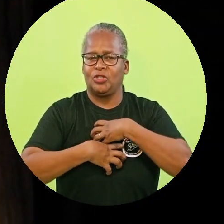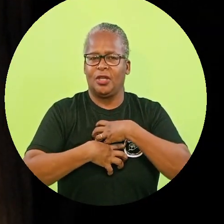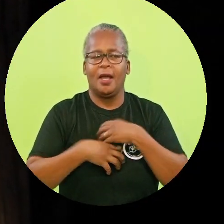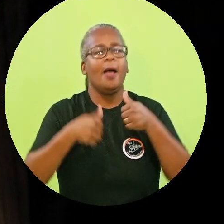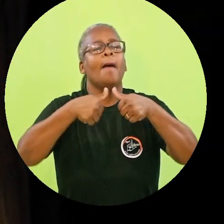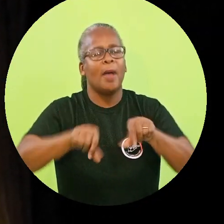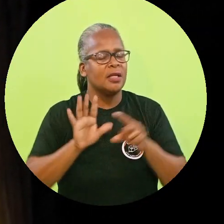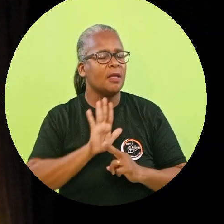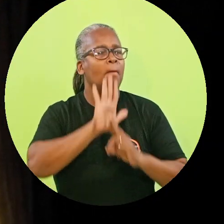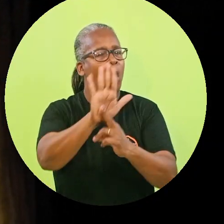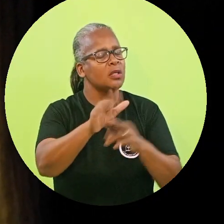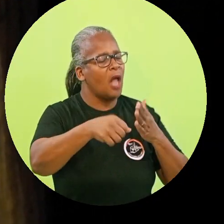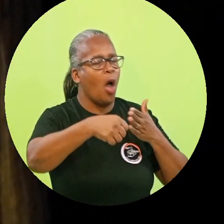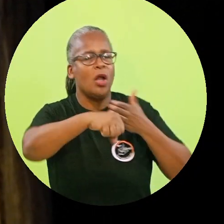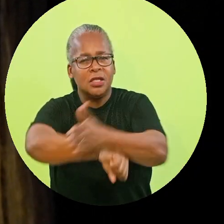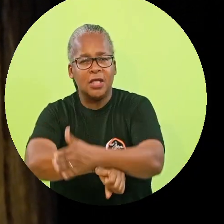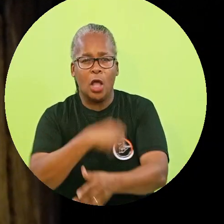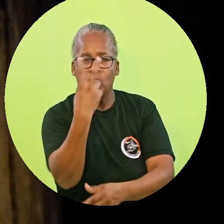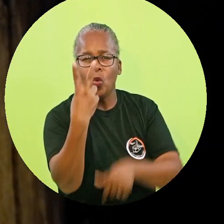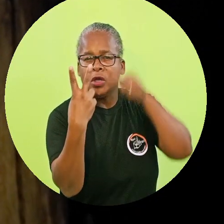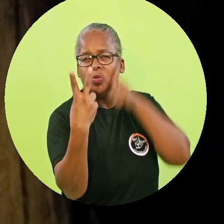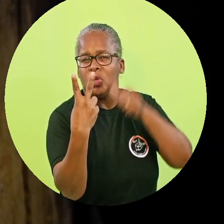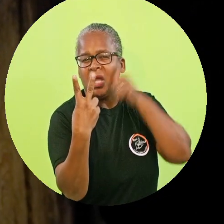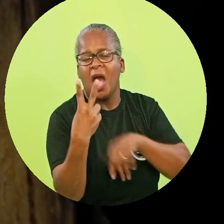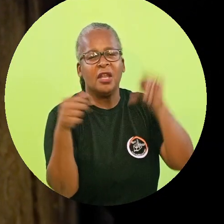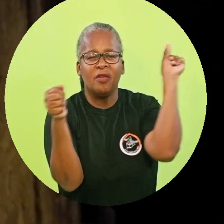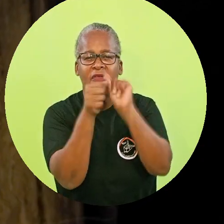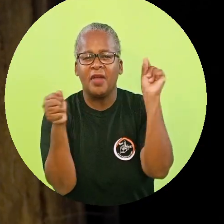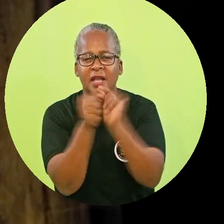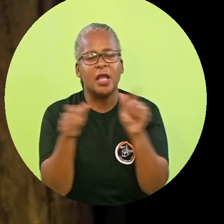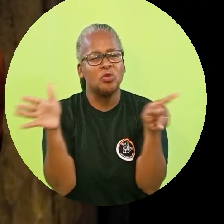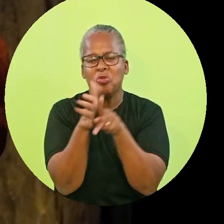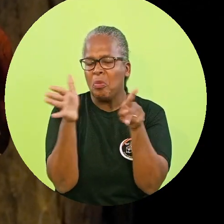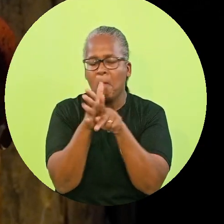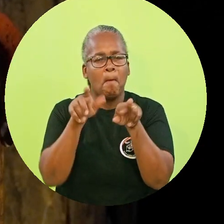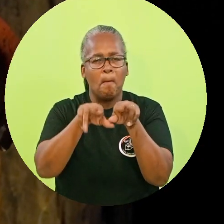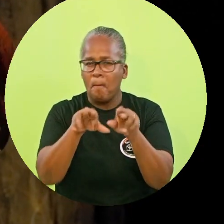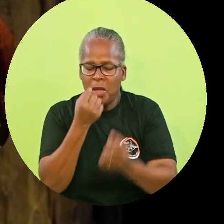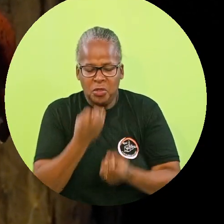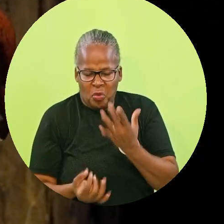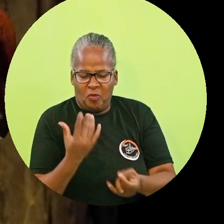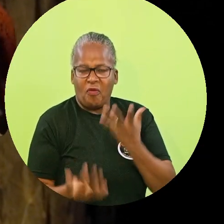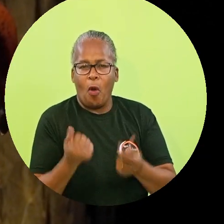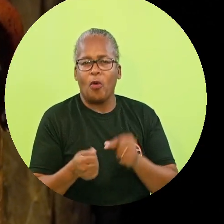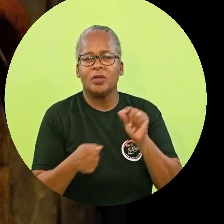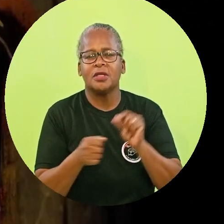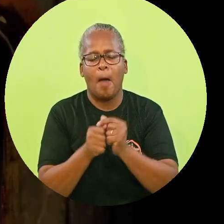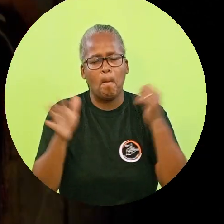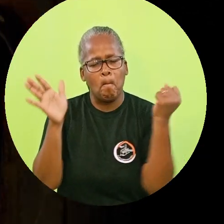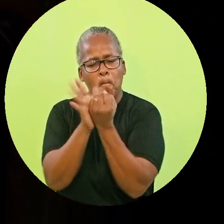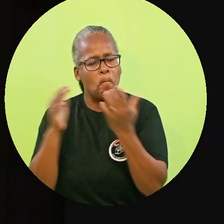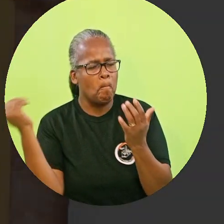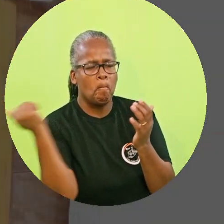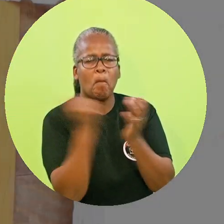mas celebra a travessia. Duas mulheres feitas no mesmo fogo, assinando pactos diferentes com a gravidade e com os modos